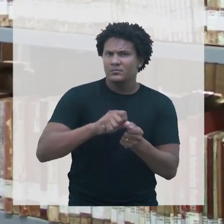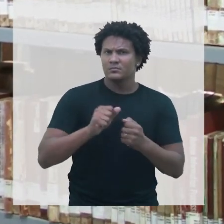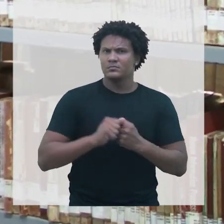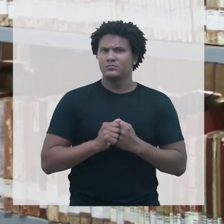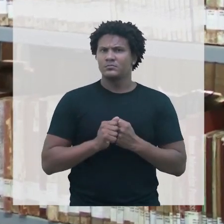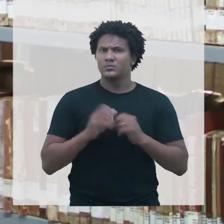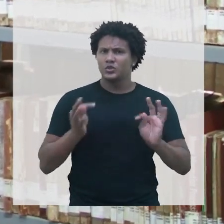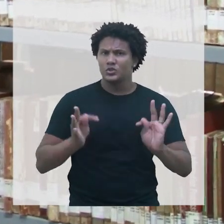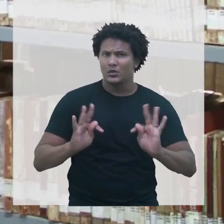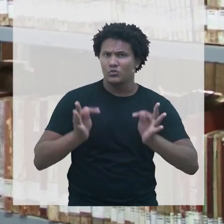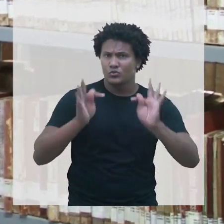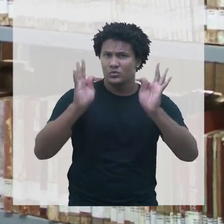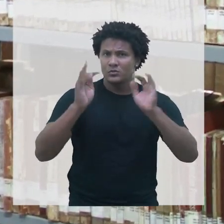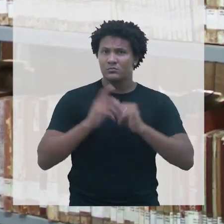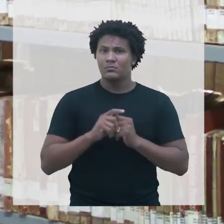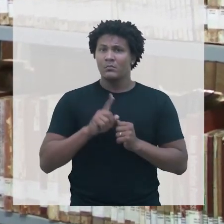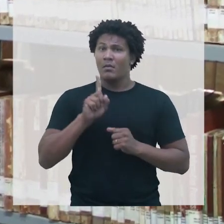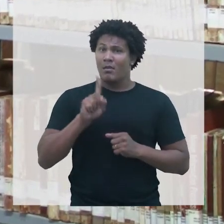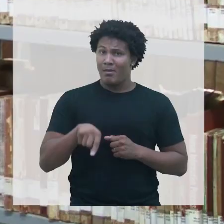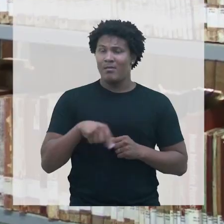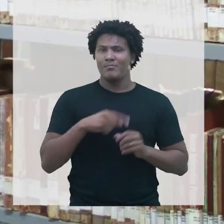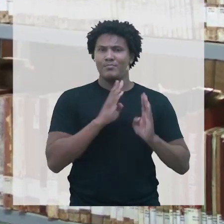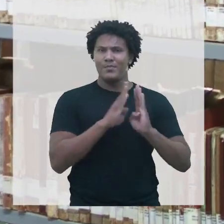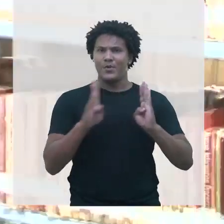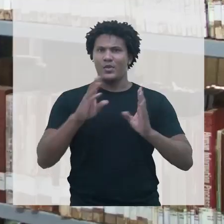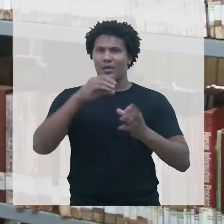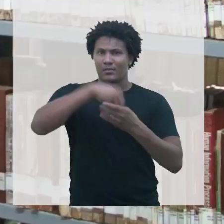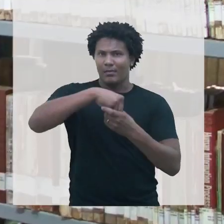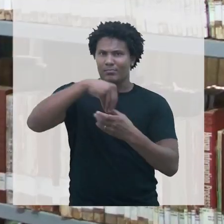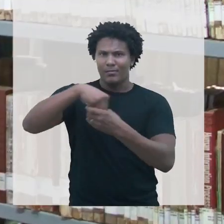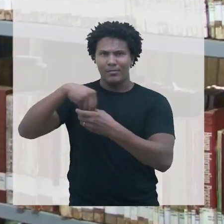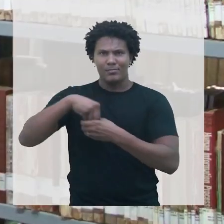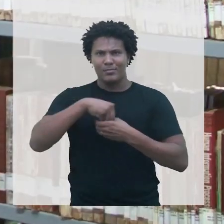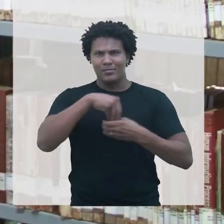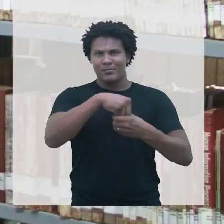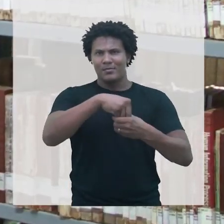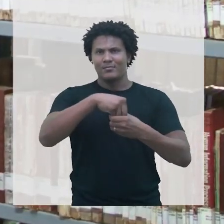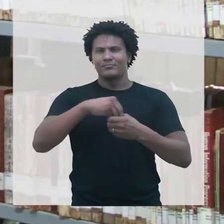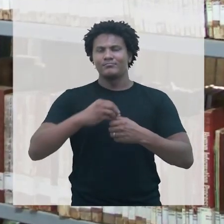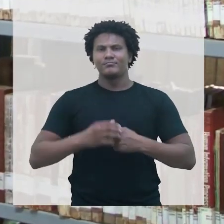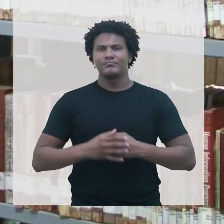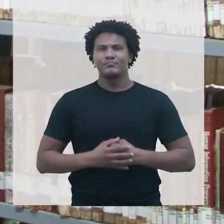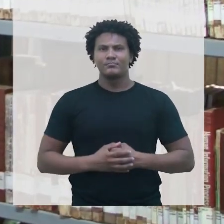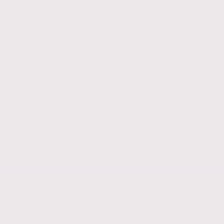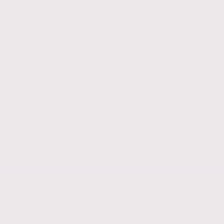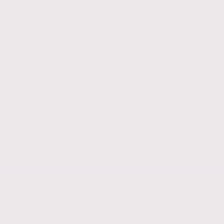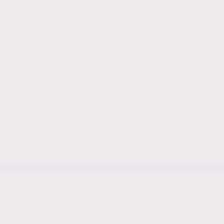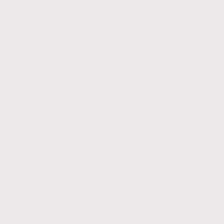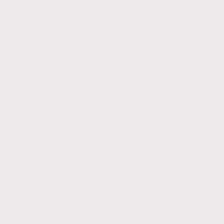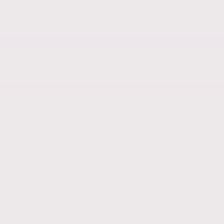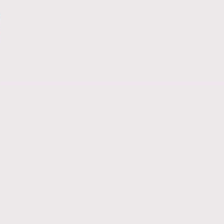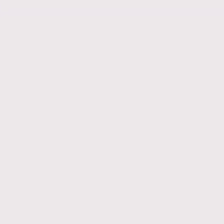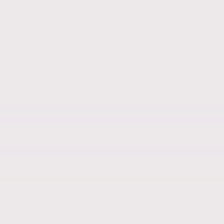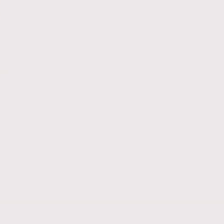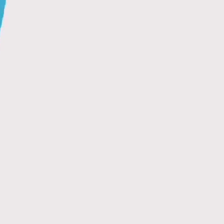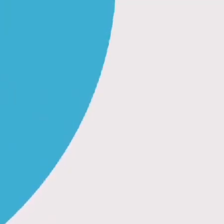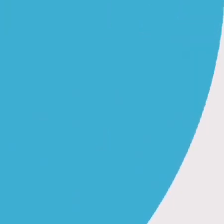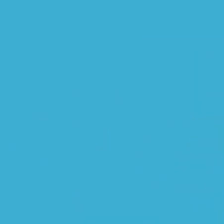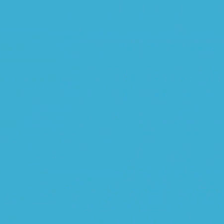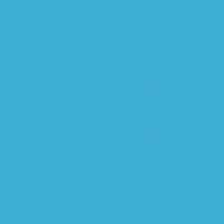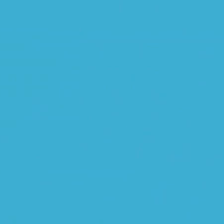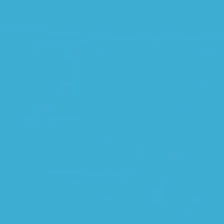construir produtos, tecnologia, tá? Então é essa a ideia. A ideia inicial é que funcione dentro das bibliotecas.